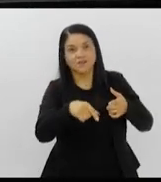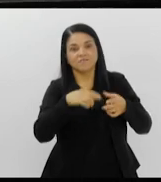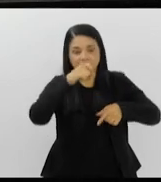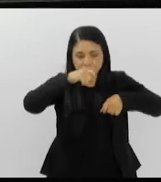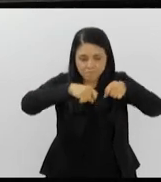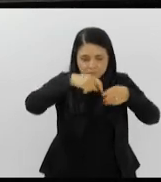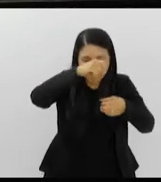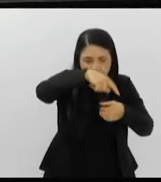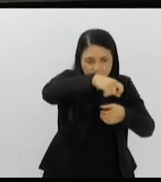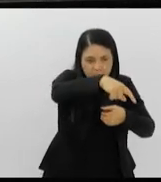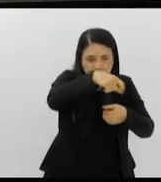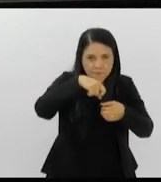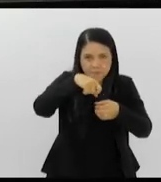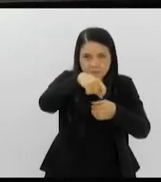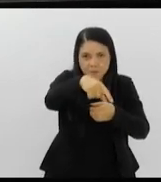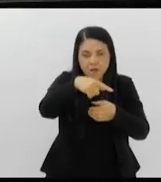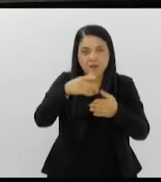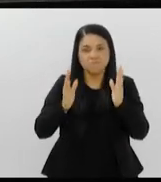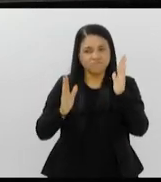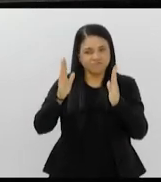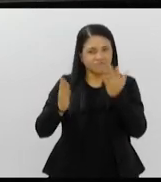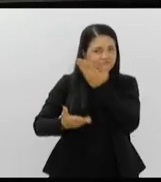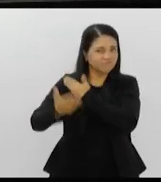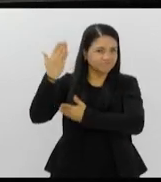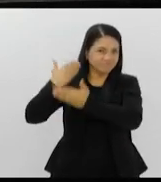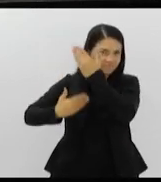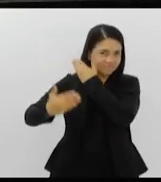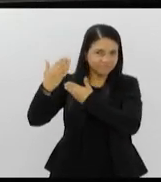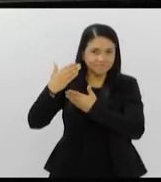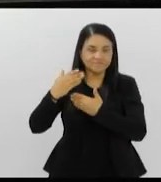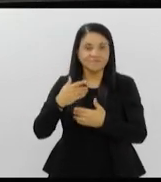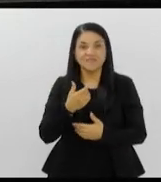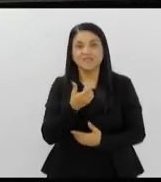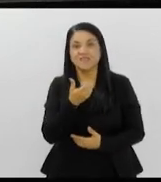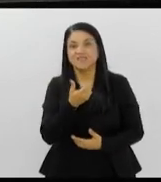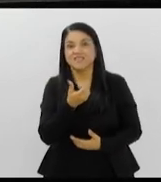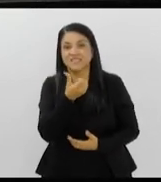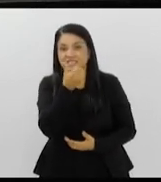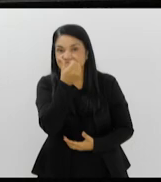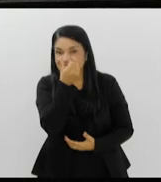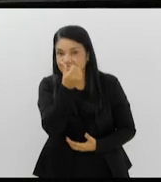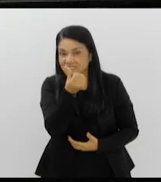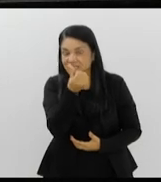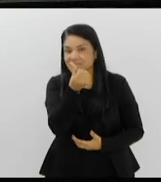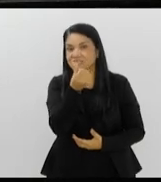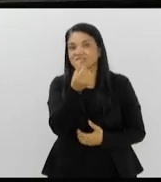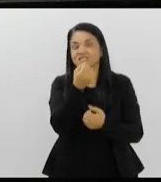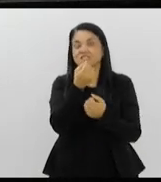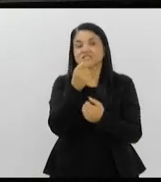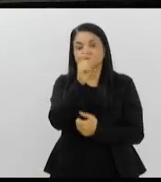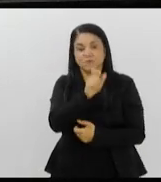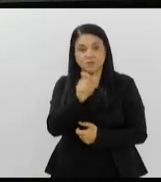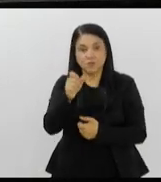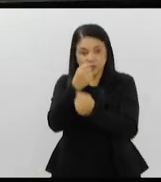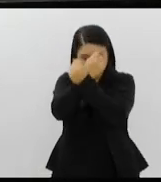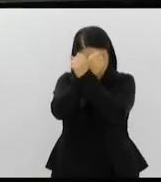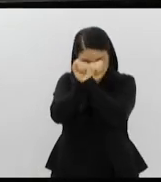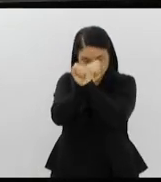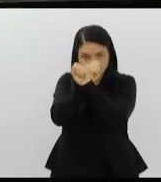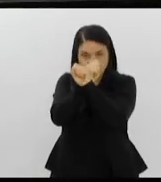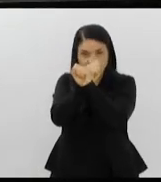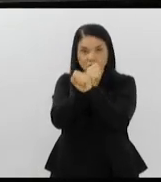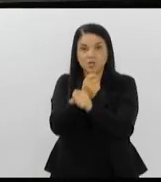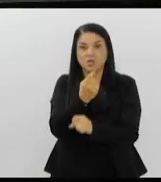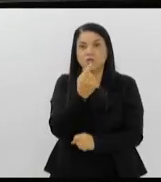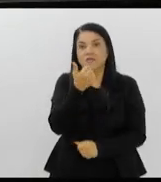reflorestada, infelizmente, à época, e pouco divulgado, por 6 seres humanos escravizados apenas, que, no período de pouco mais de